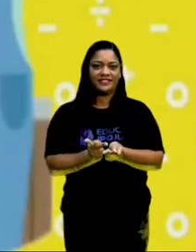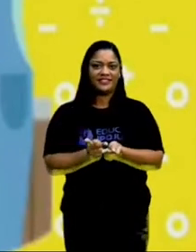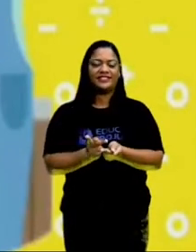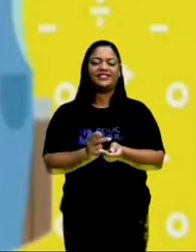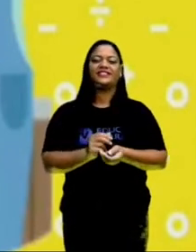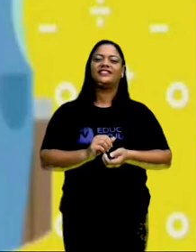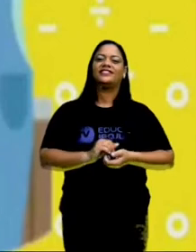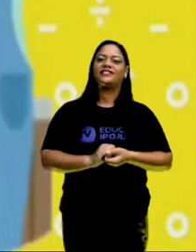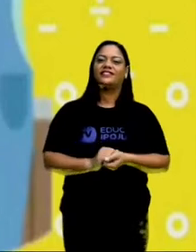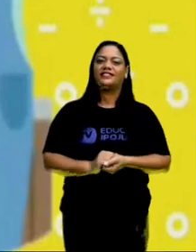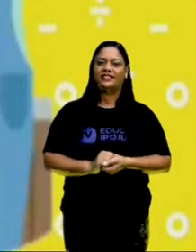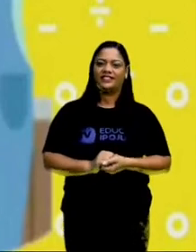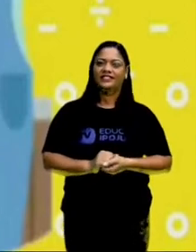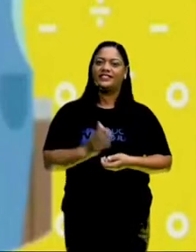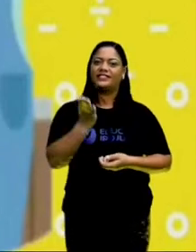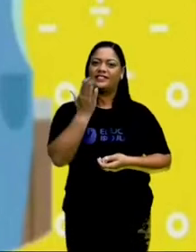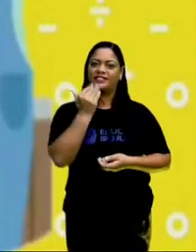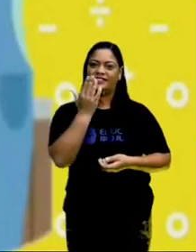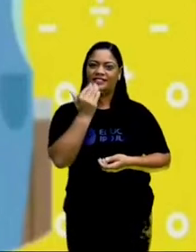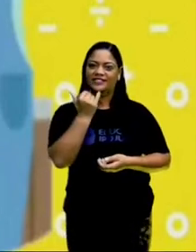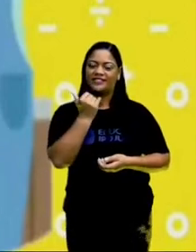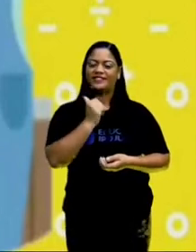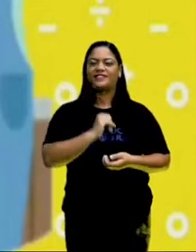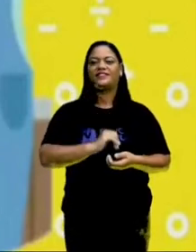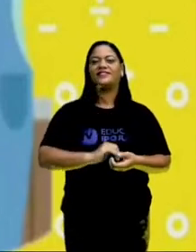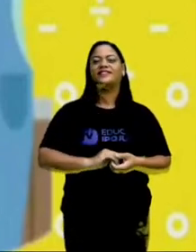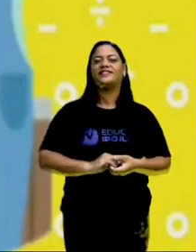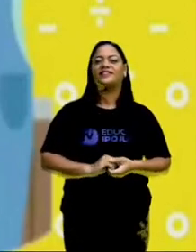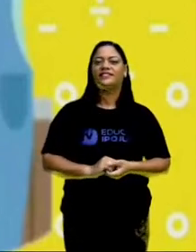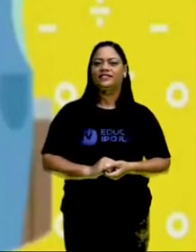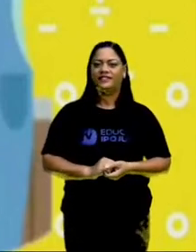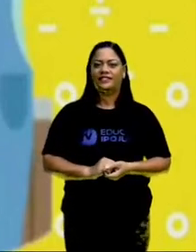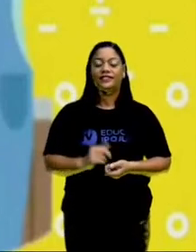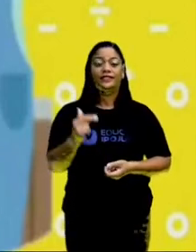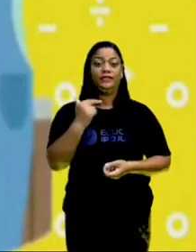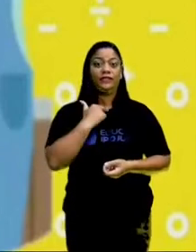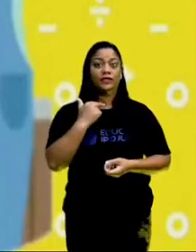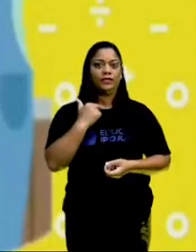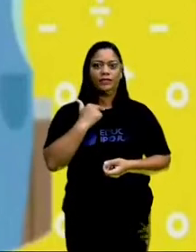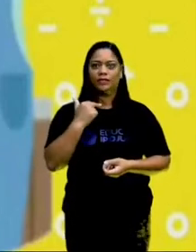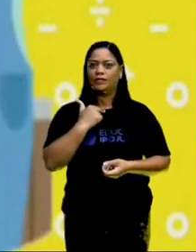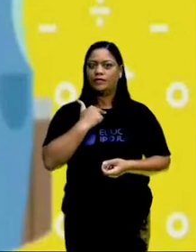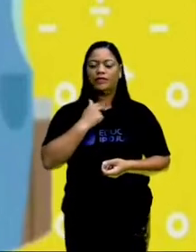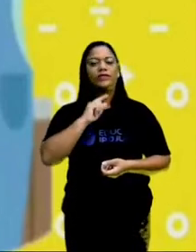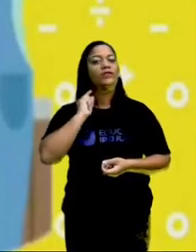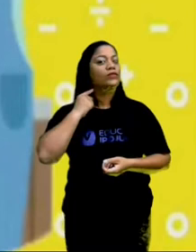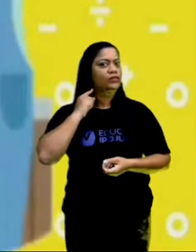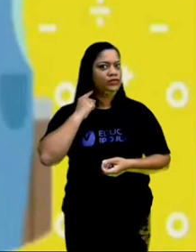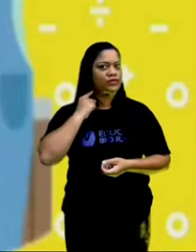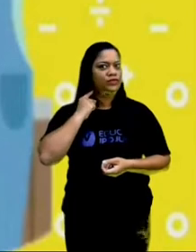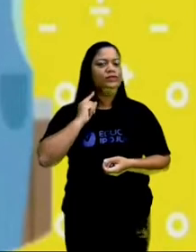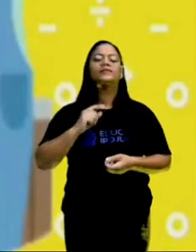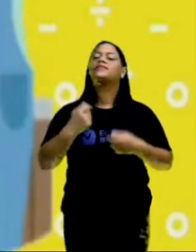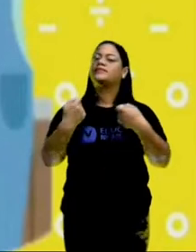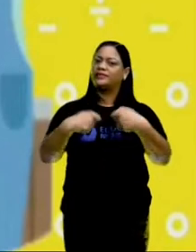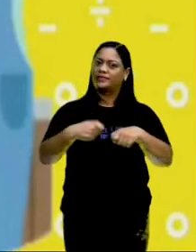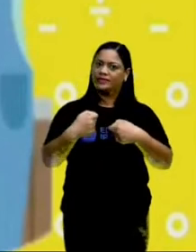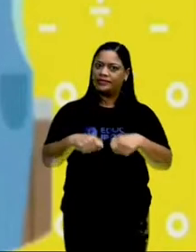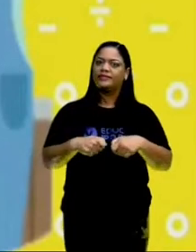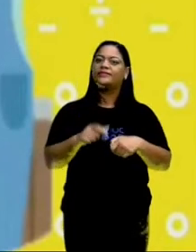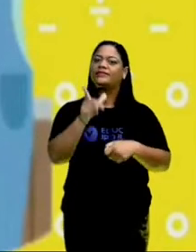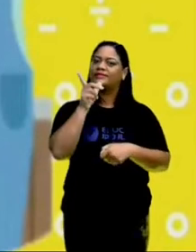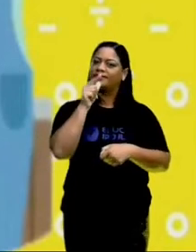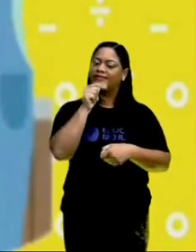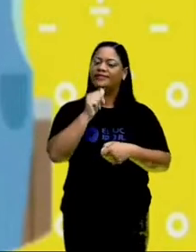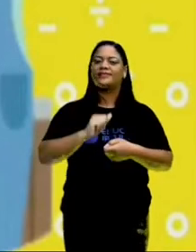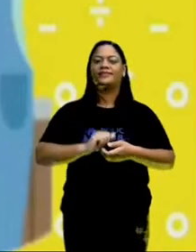que comemos da nossa alimentação e não pode deixar sujinha, então também precisamos da